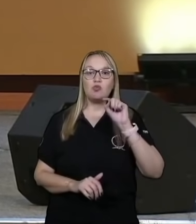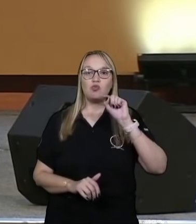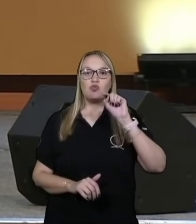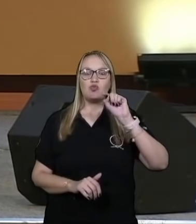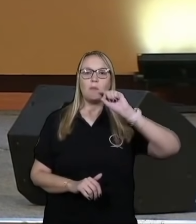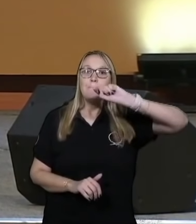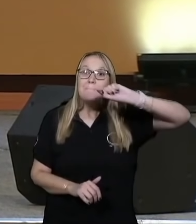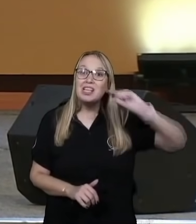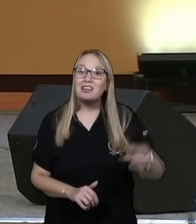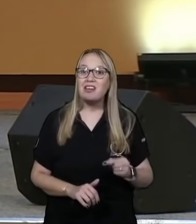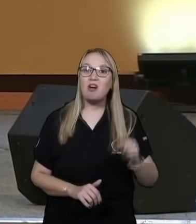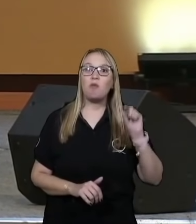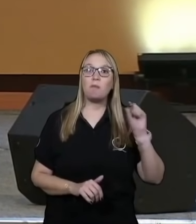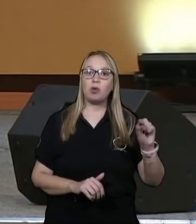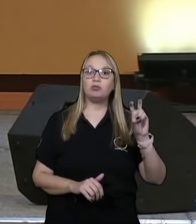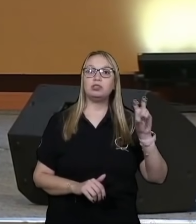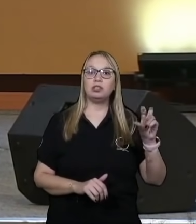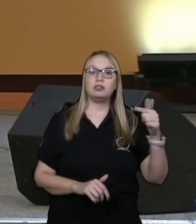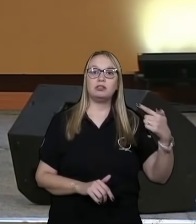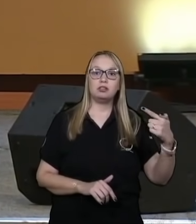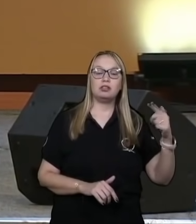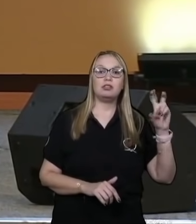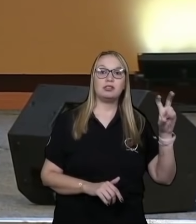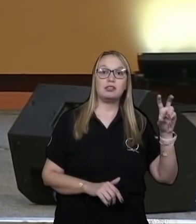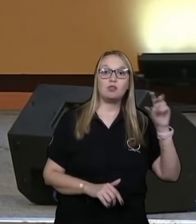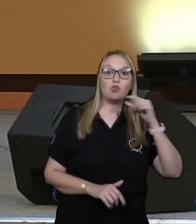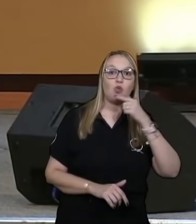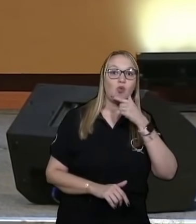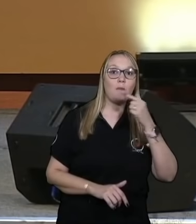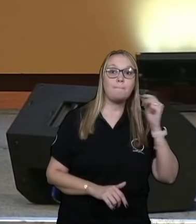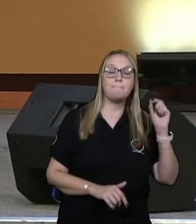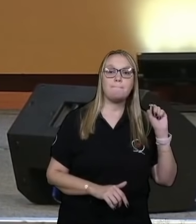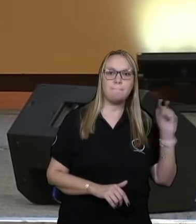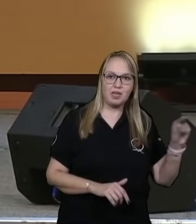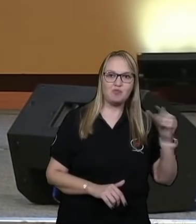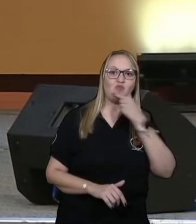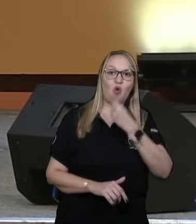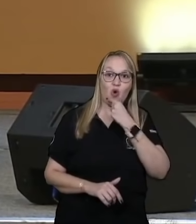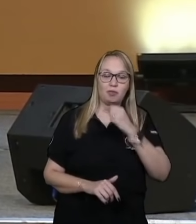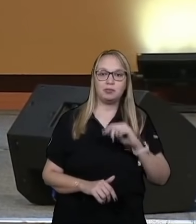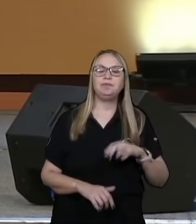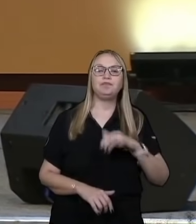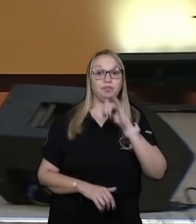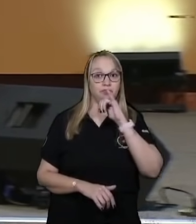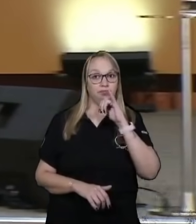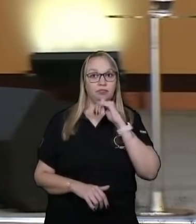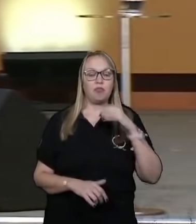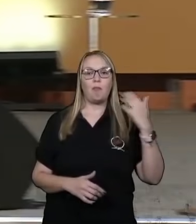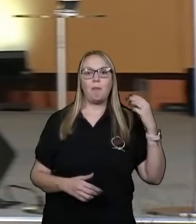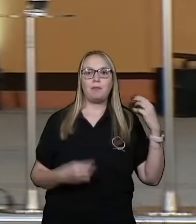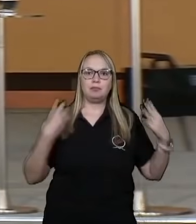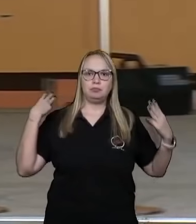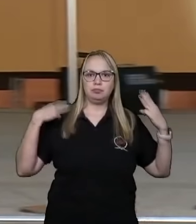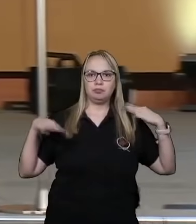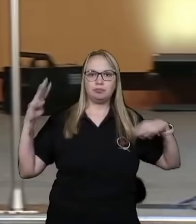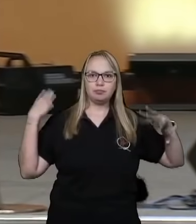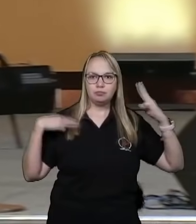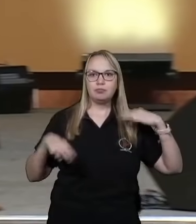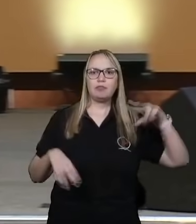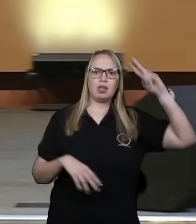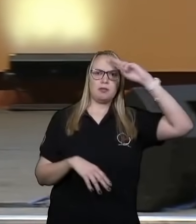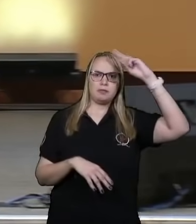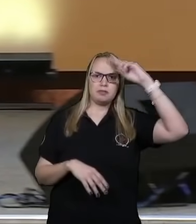570 mil homens você ter uma ideia do que é isso as Forças Armadas Brasileiras Marinha exército aeronáutica